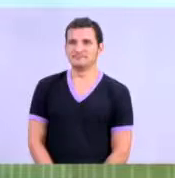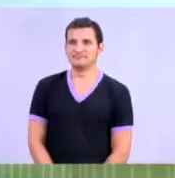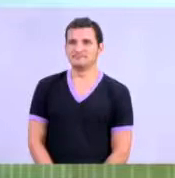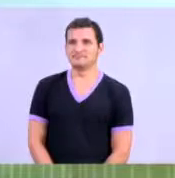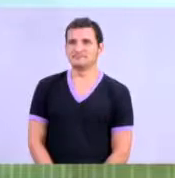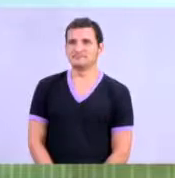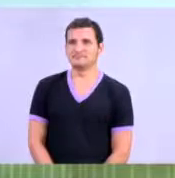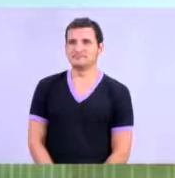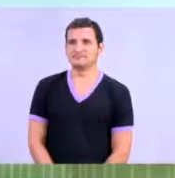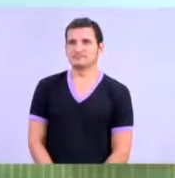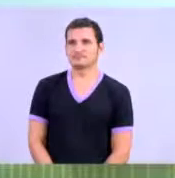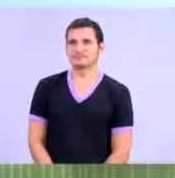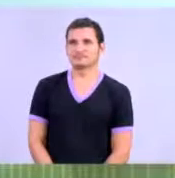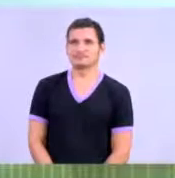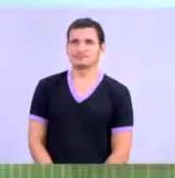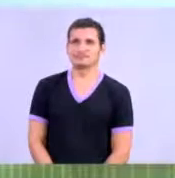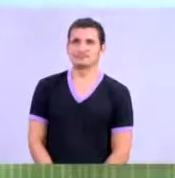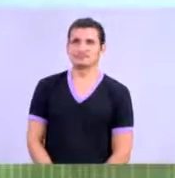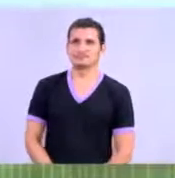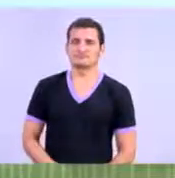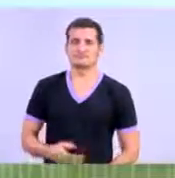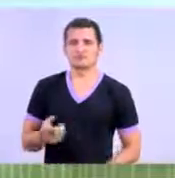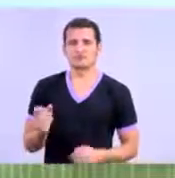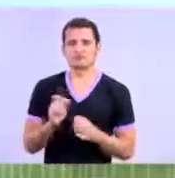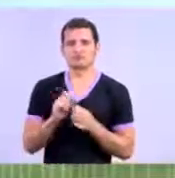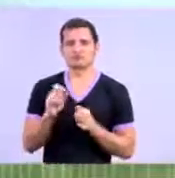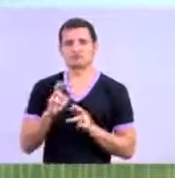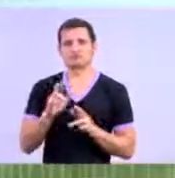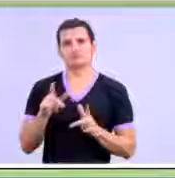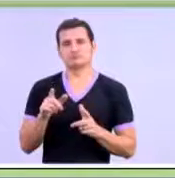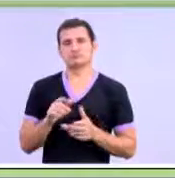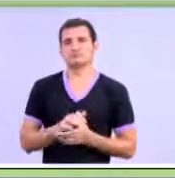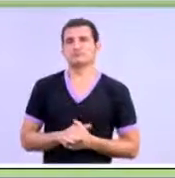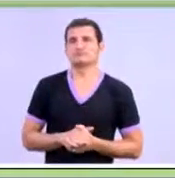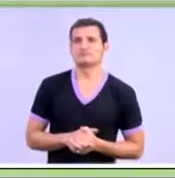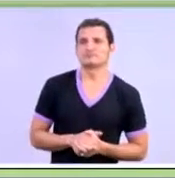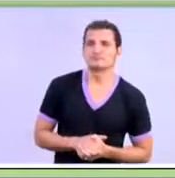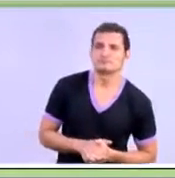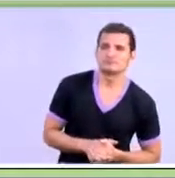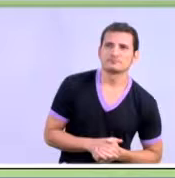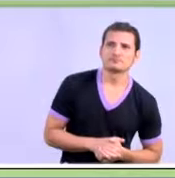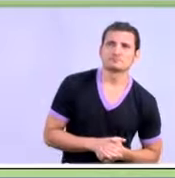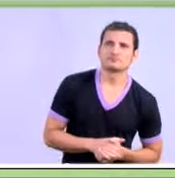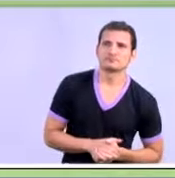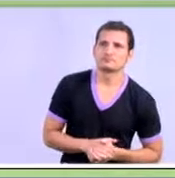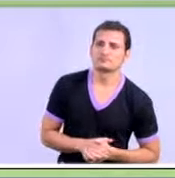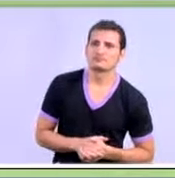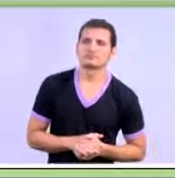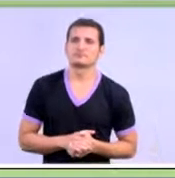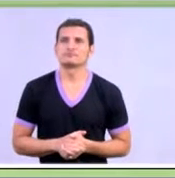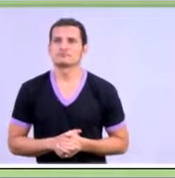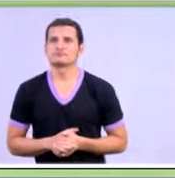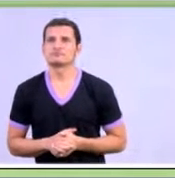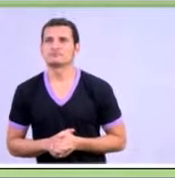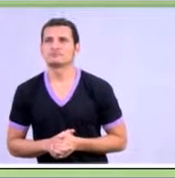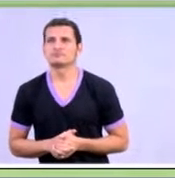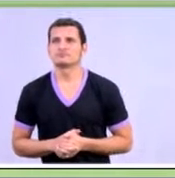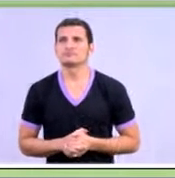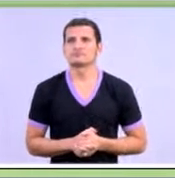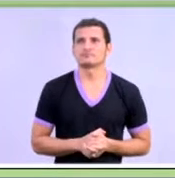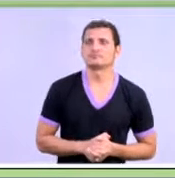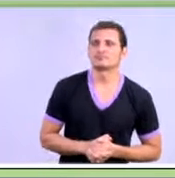Só isso. Professor, eu fiz de uma outra maneira. Você pode transformar isso, que às vezes fica até mais fácil, né, de